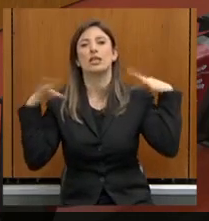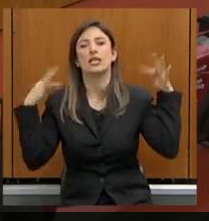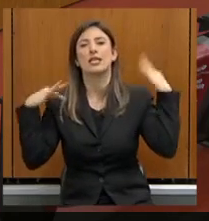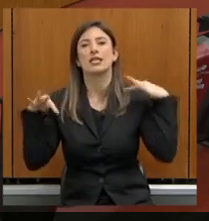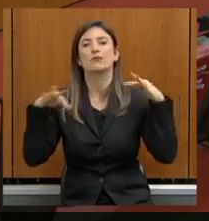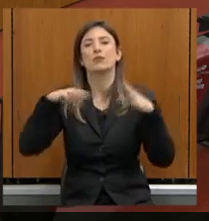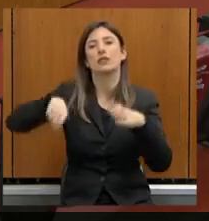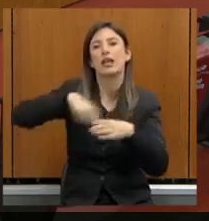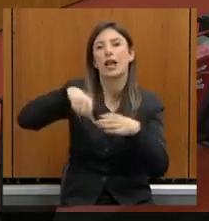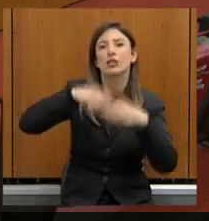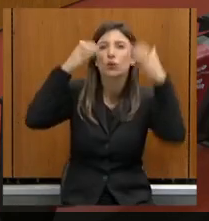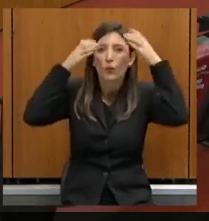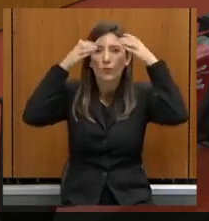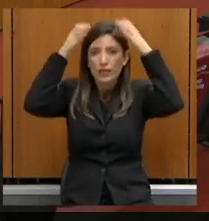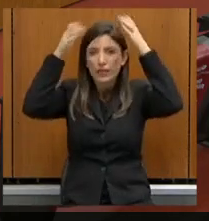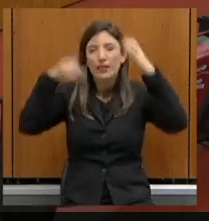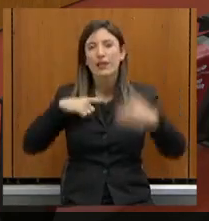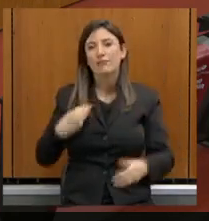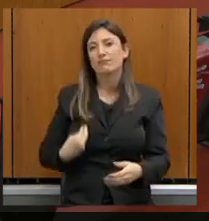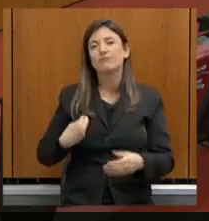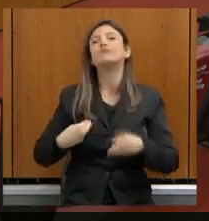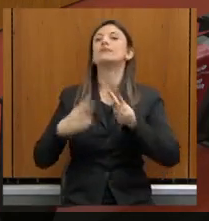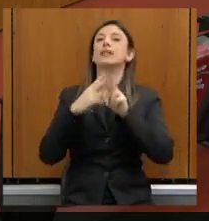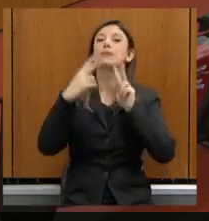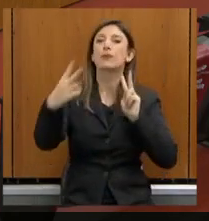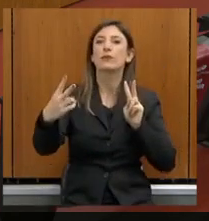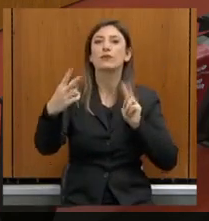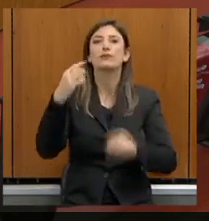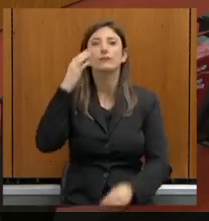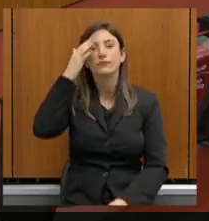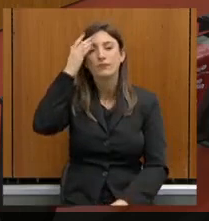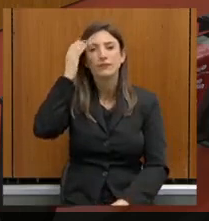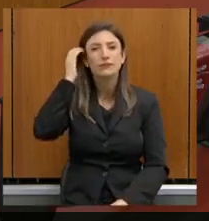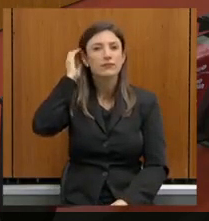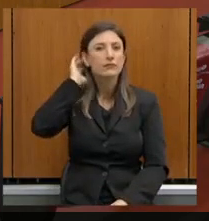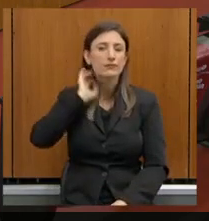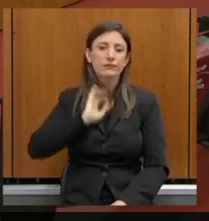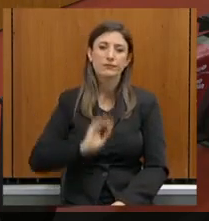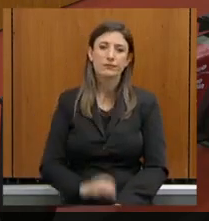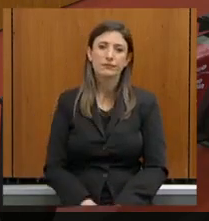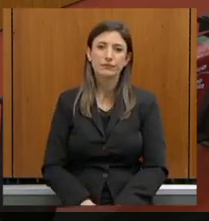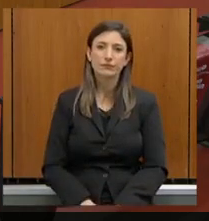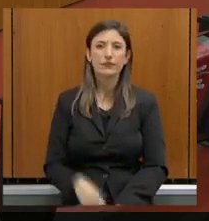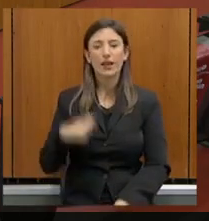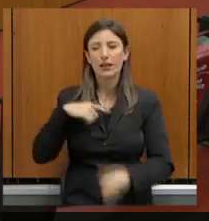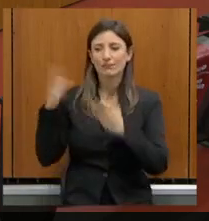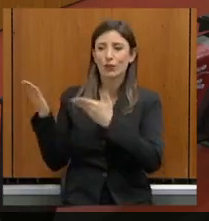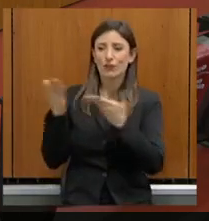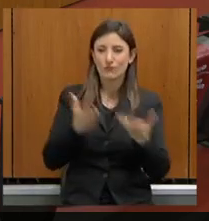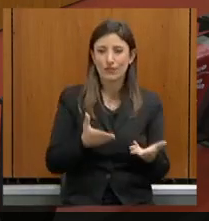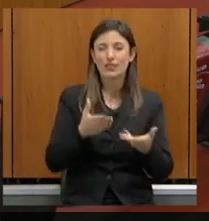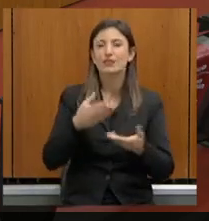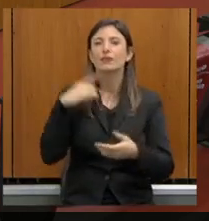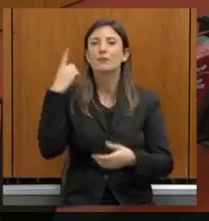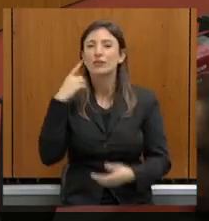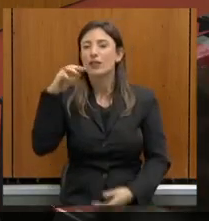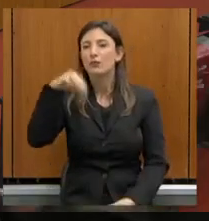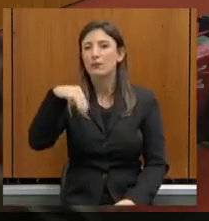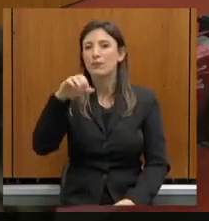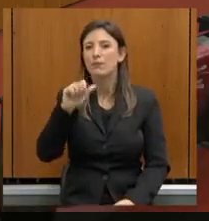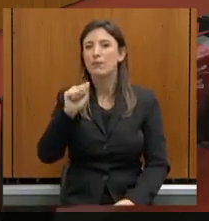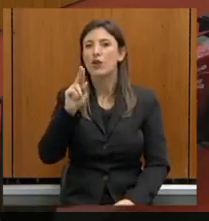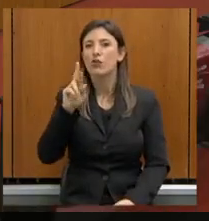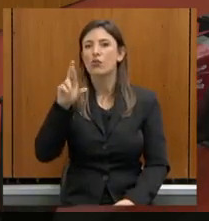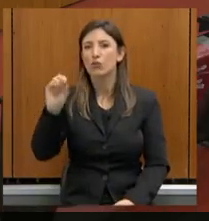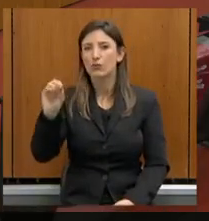conosco de forma remota. Com a palavra deputado Mauro Tramonte. Bom